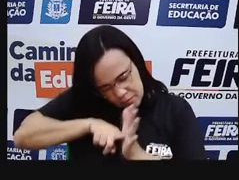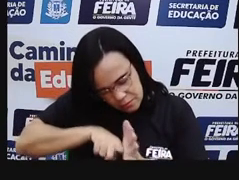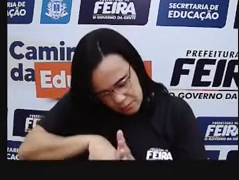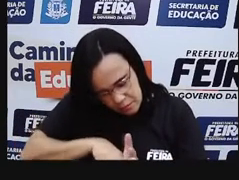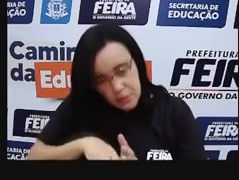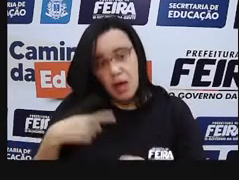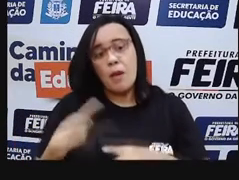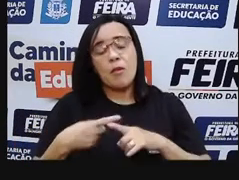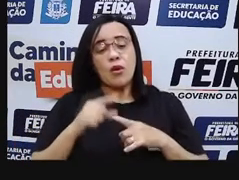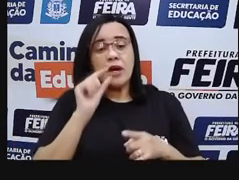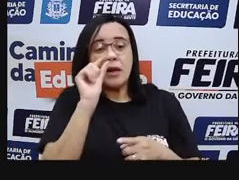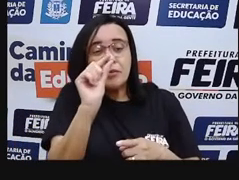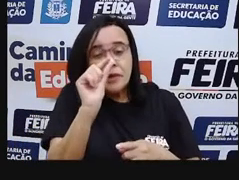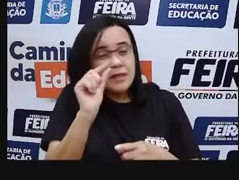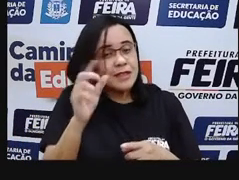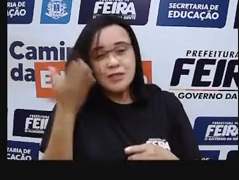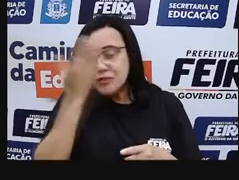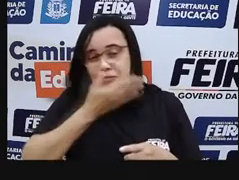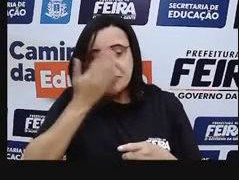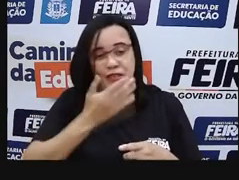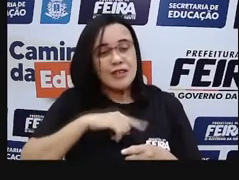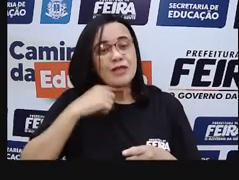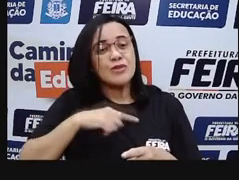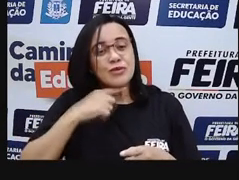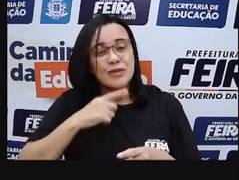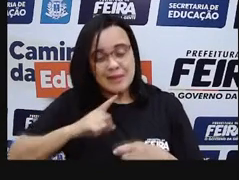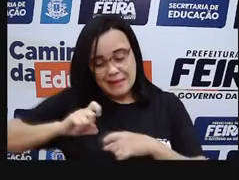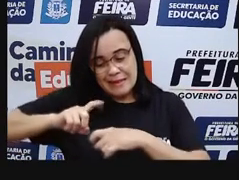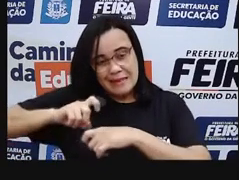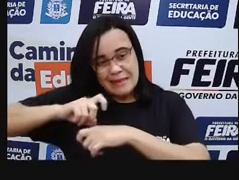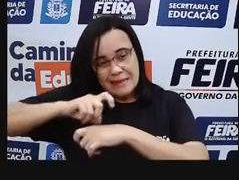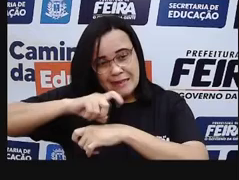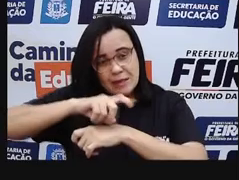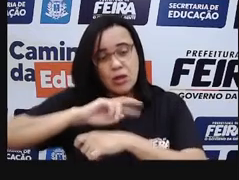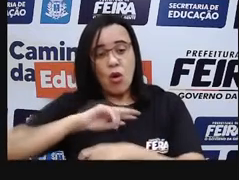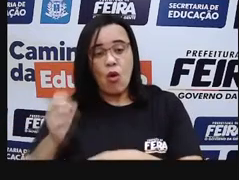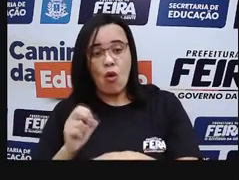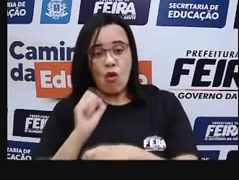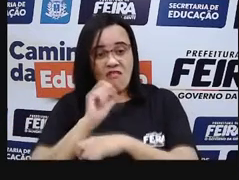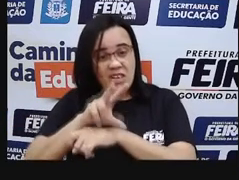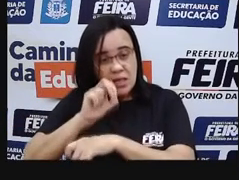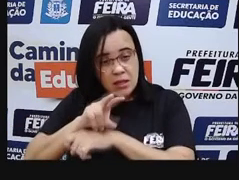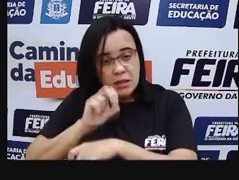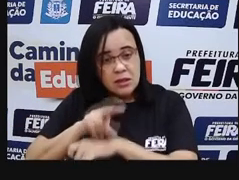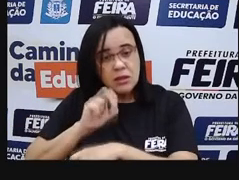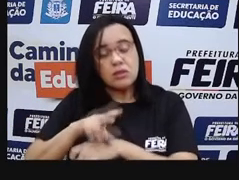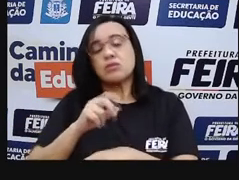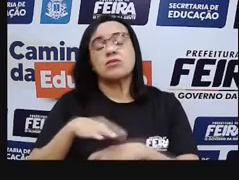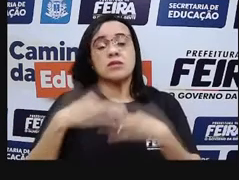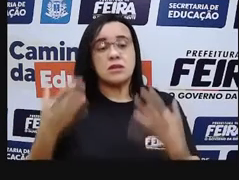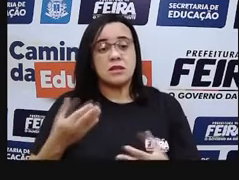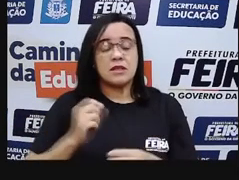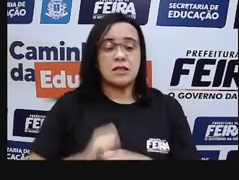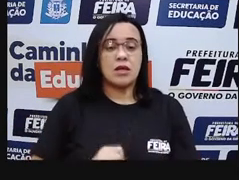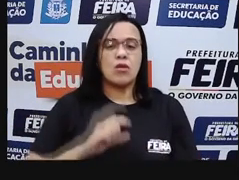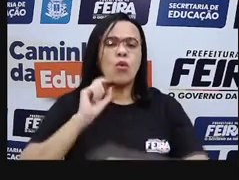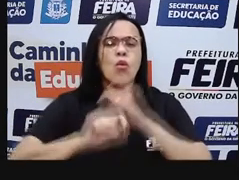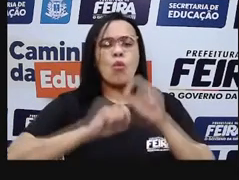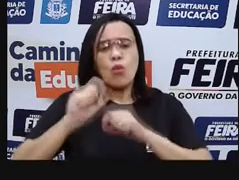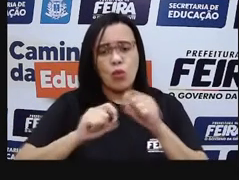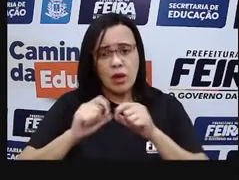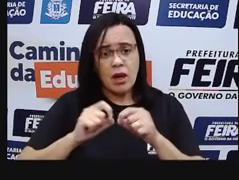vírus e aí a gente pode entender que esses antimicrobianos são substâncias você produzidas